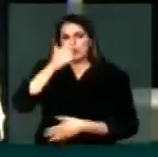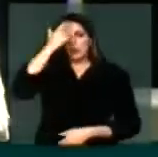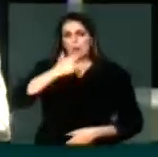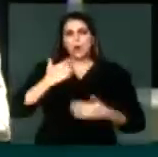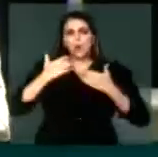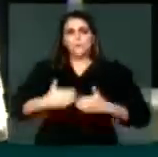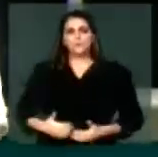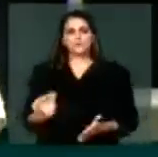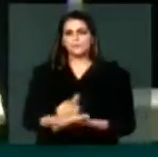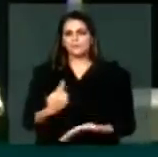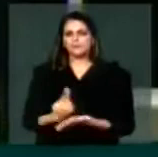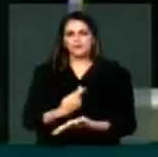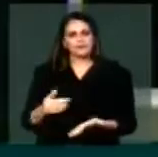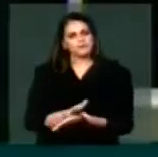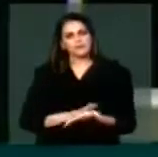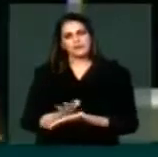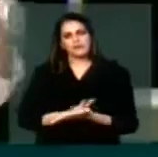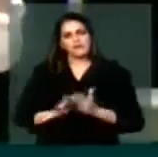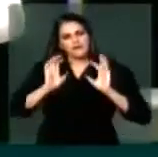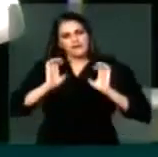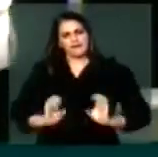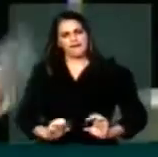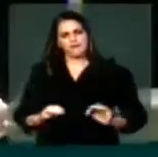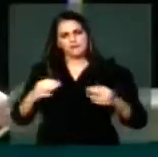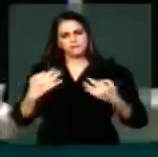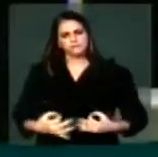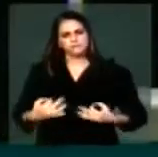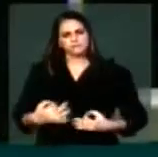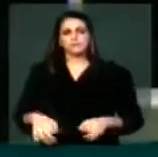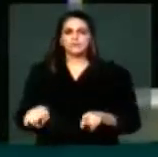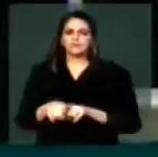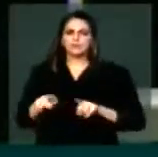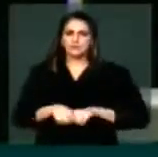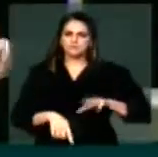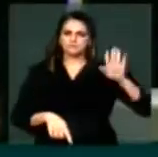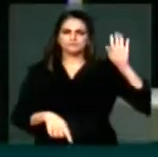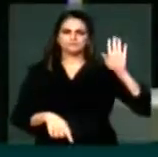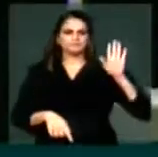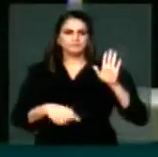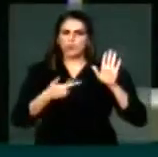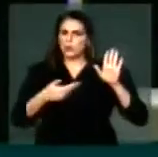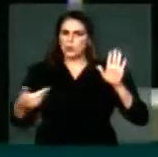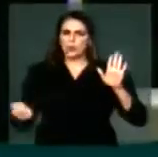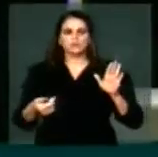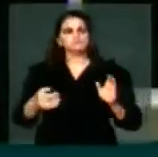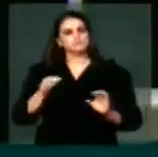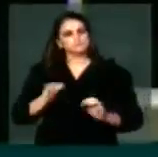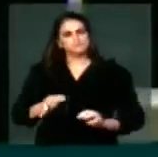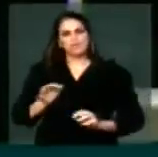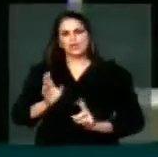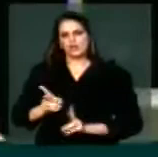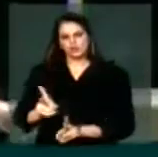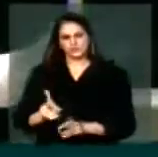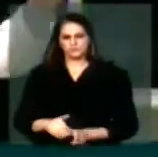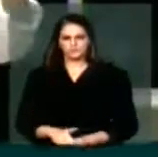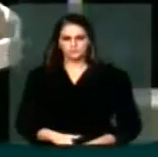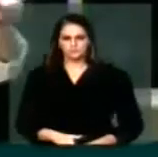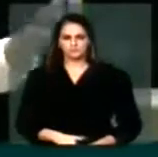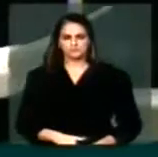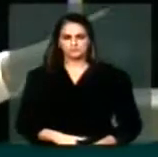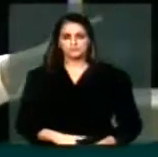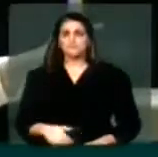dentro da Câmara dos Deputados, nem do ponto de vista ético, nem dos nossos votos. E eu digo isso, senhor presidente, para evitar